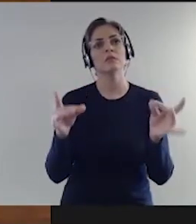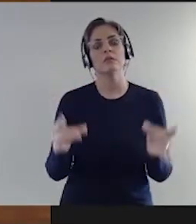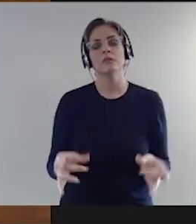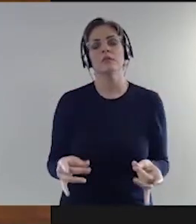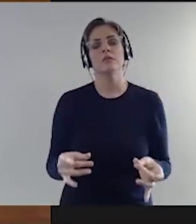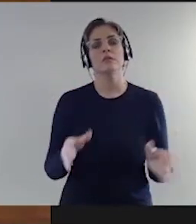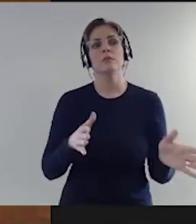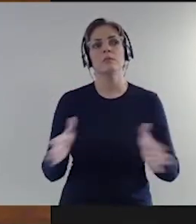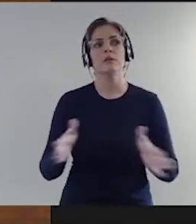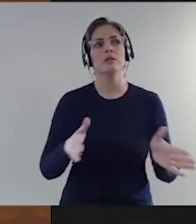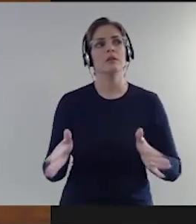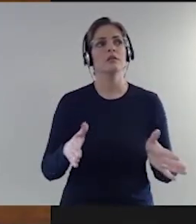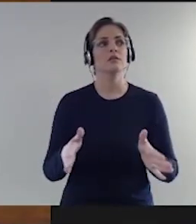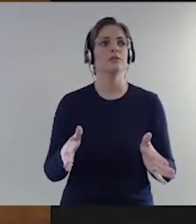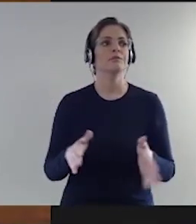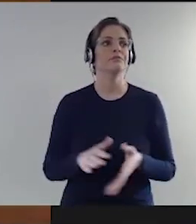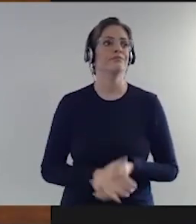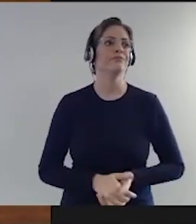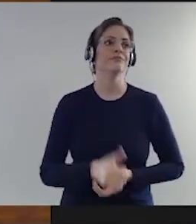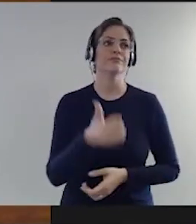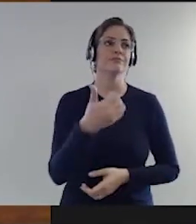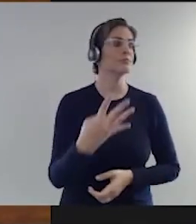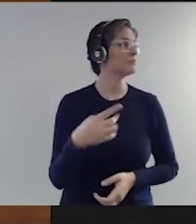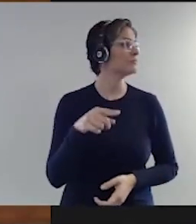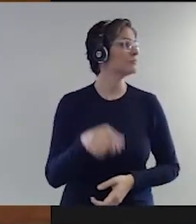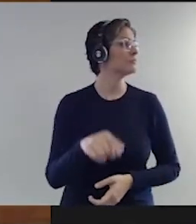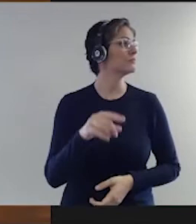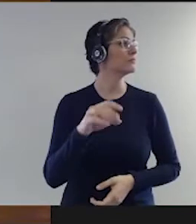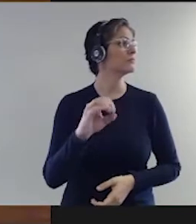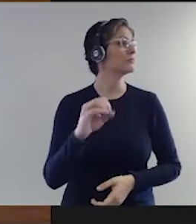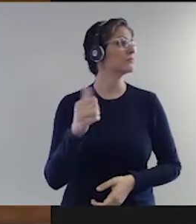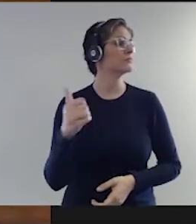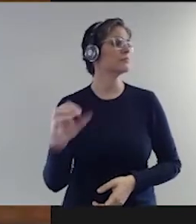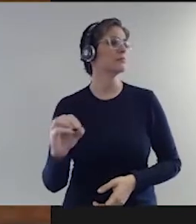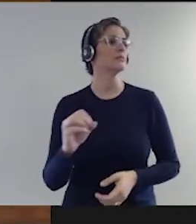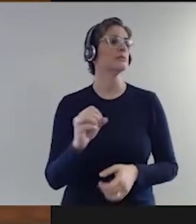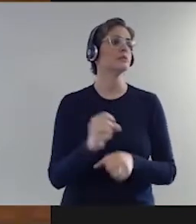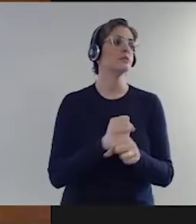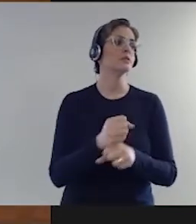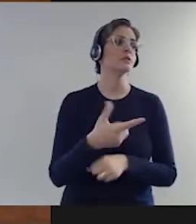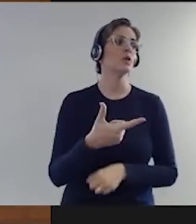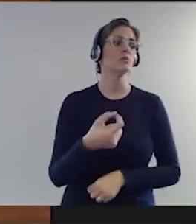para o período transitório, a Lei 14.010 de 2020.